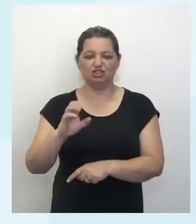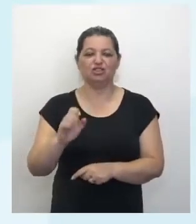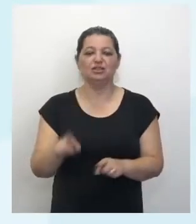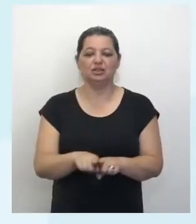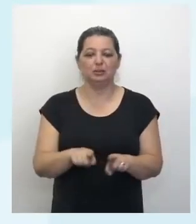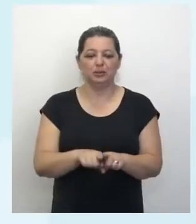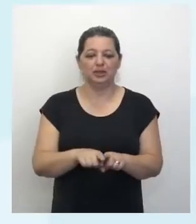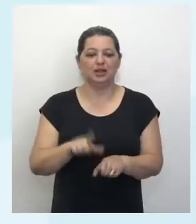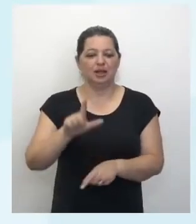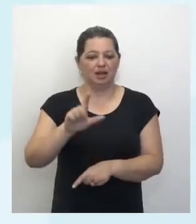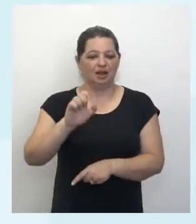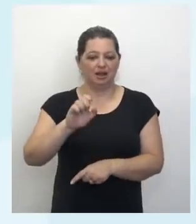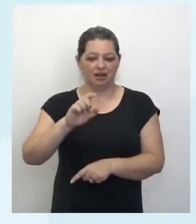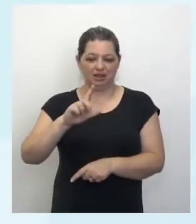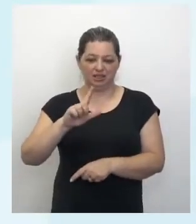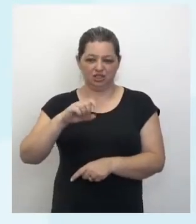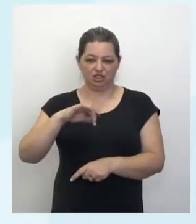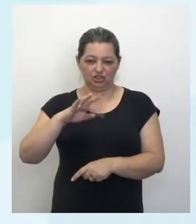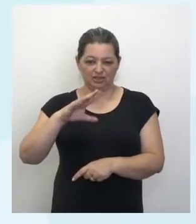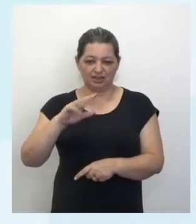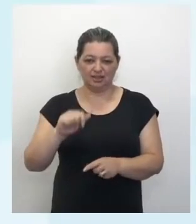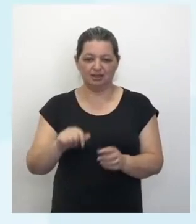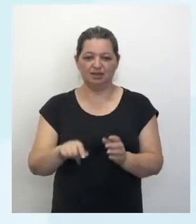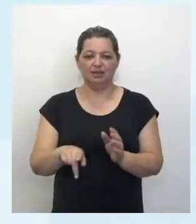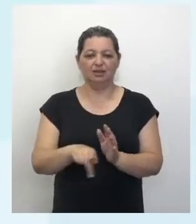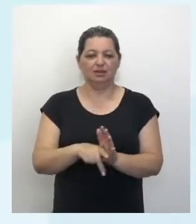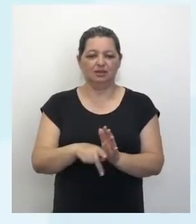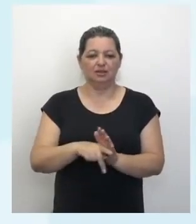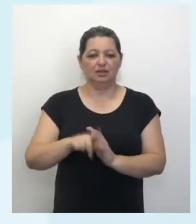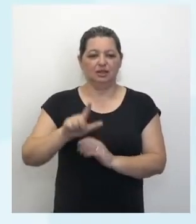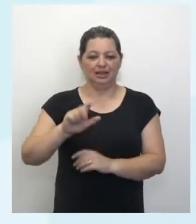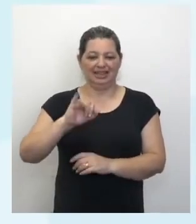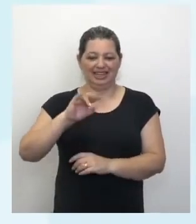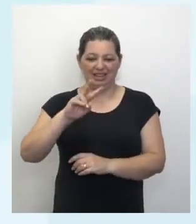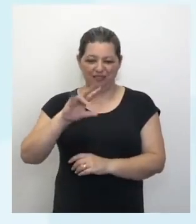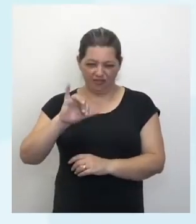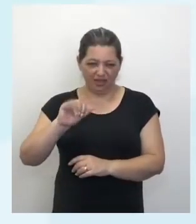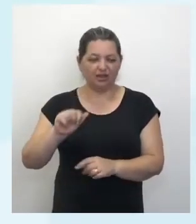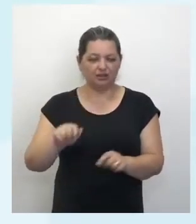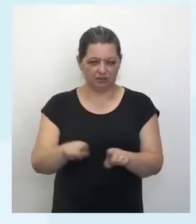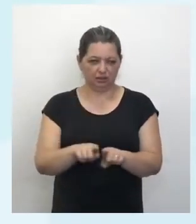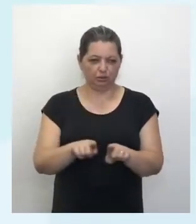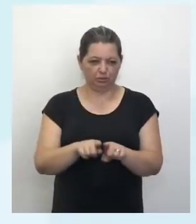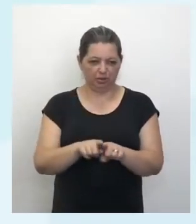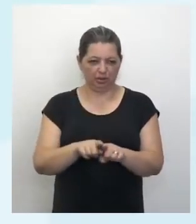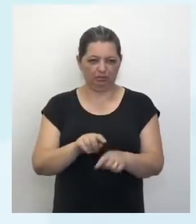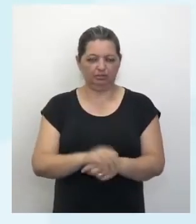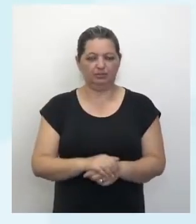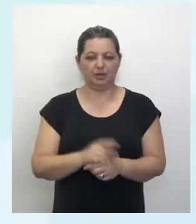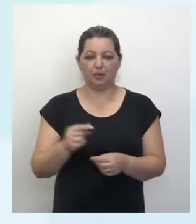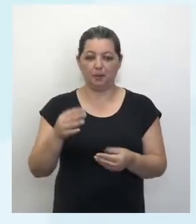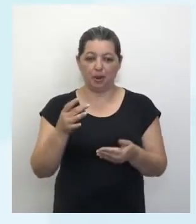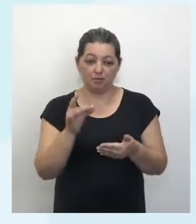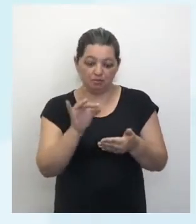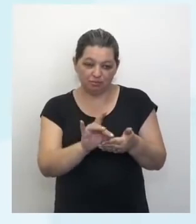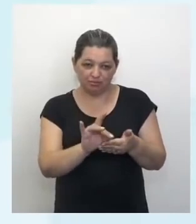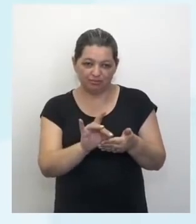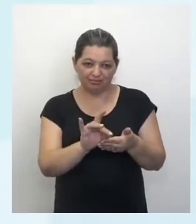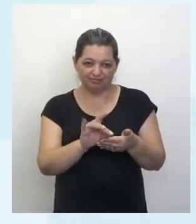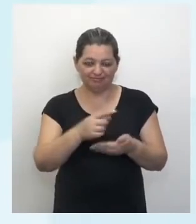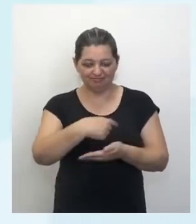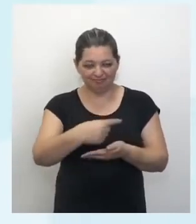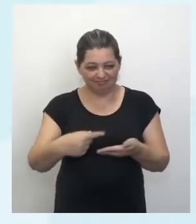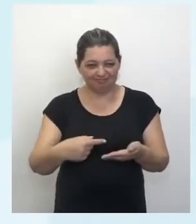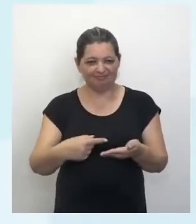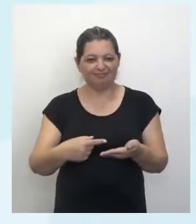A Letícia fez um exercício do polinômio, aquele de multiplicação, ela armou a continha, que é onde está o post-it, né? Ela armou a continha,